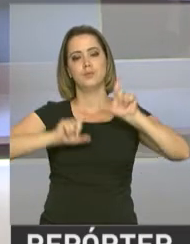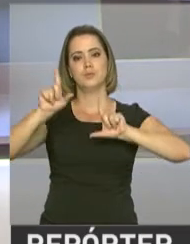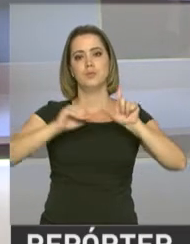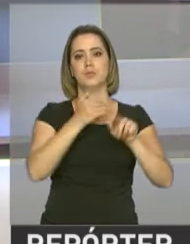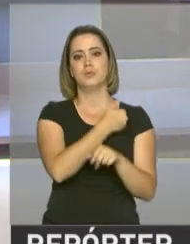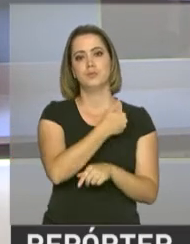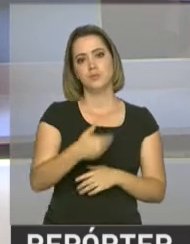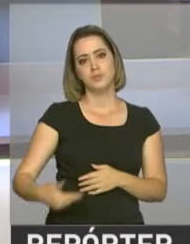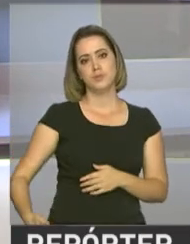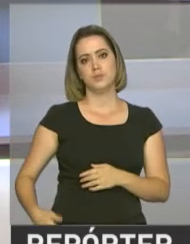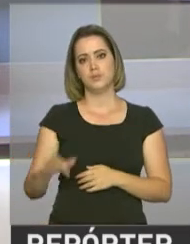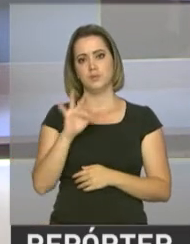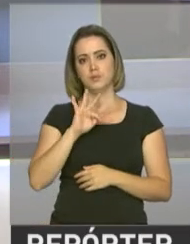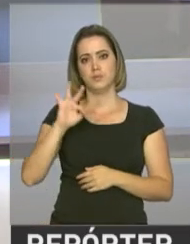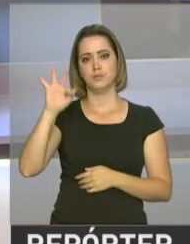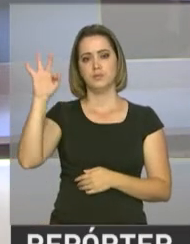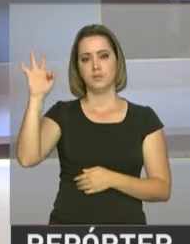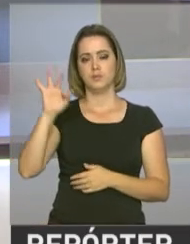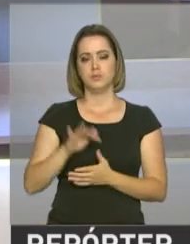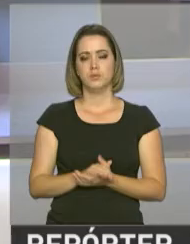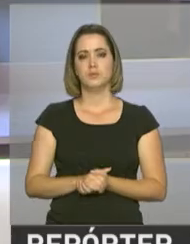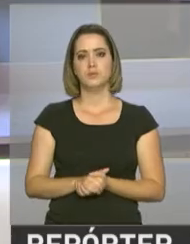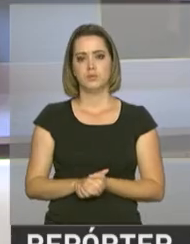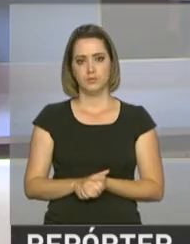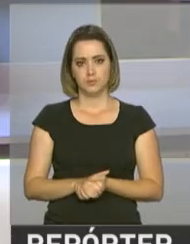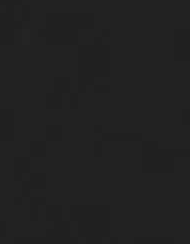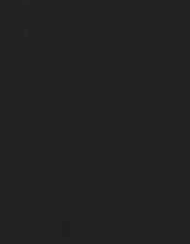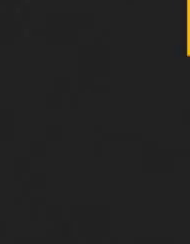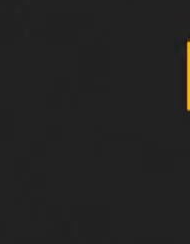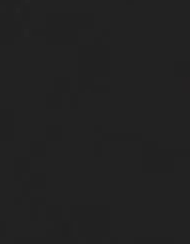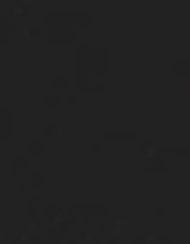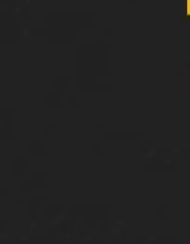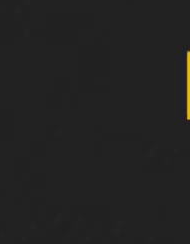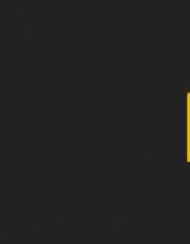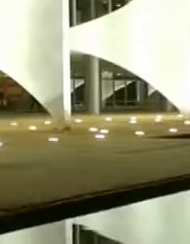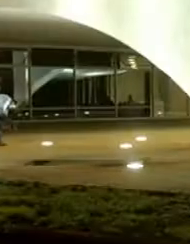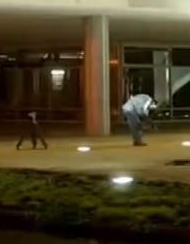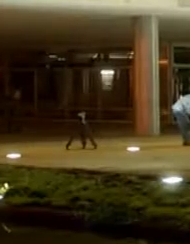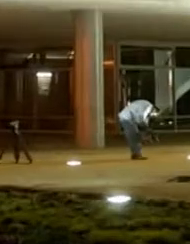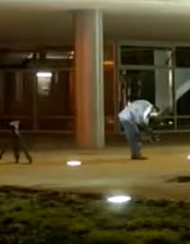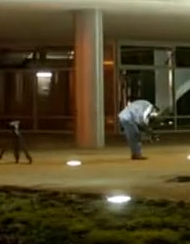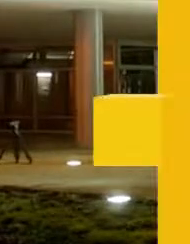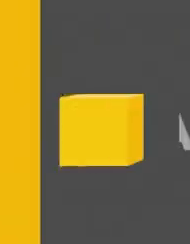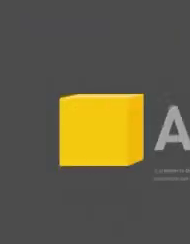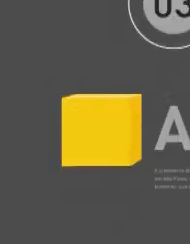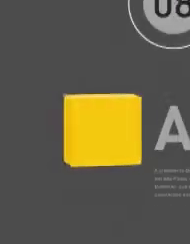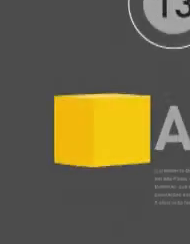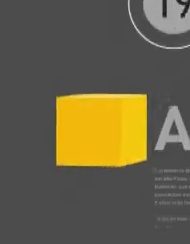gente aqui na NBR, a TV do Governo Federal.